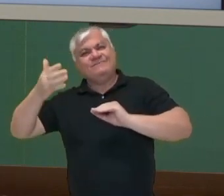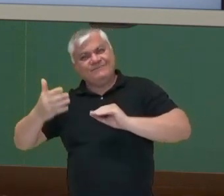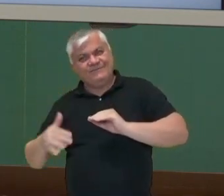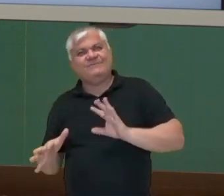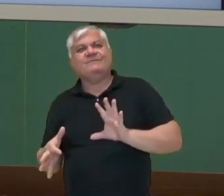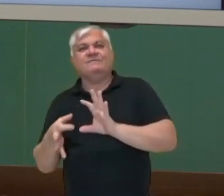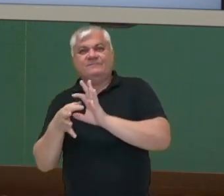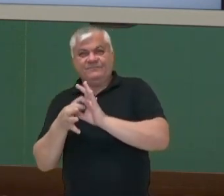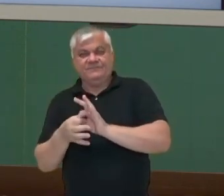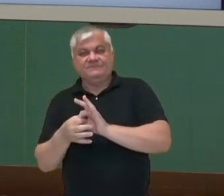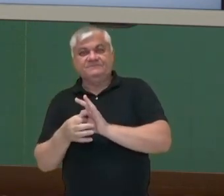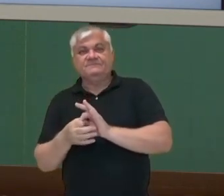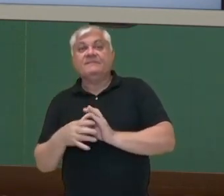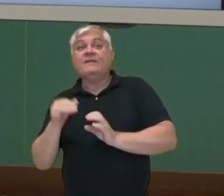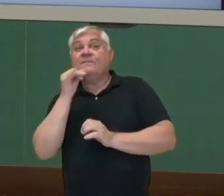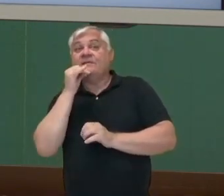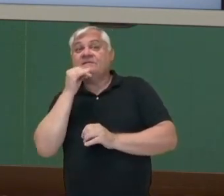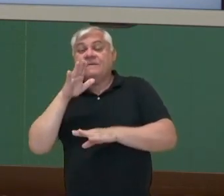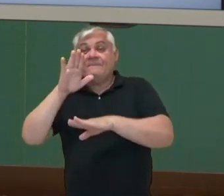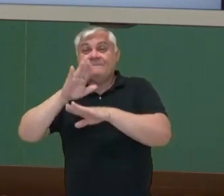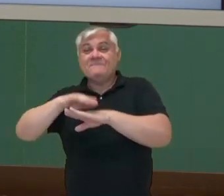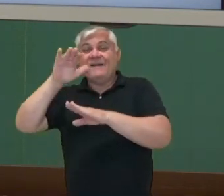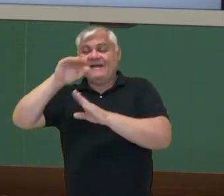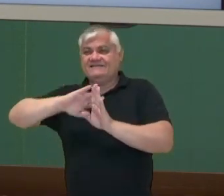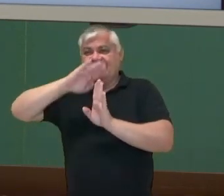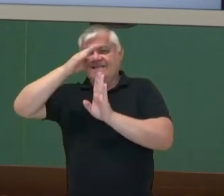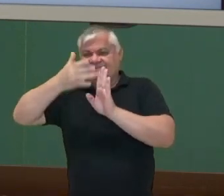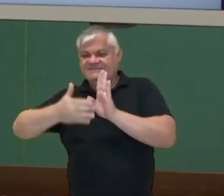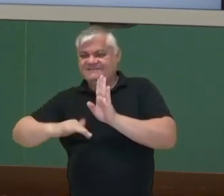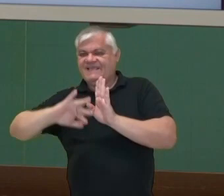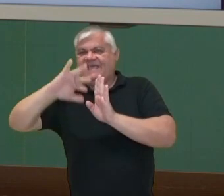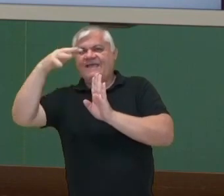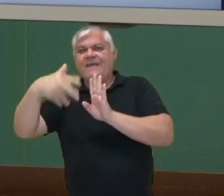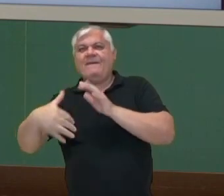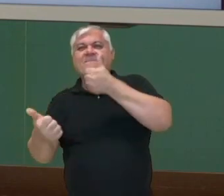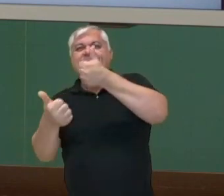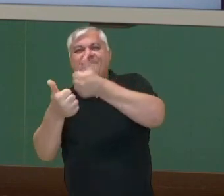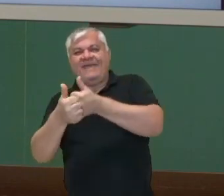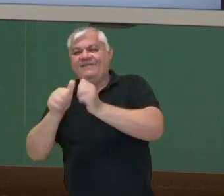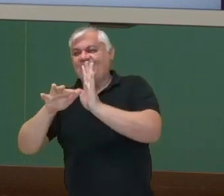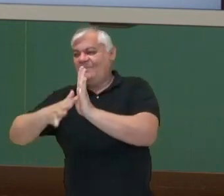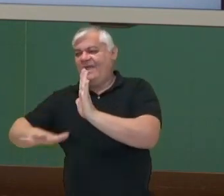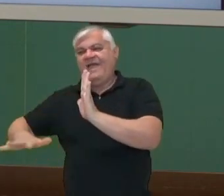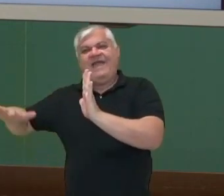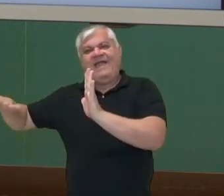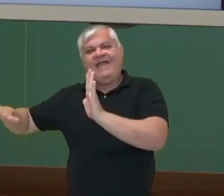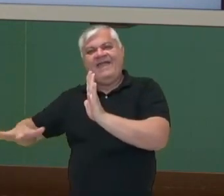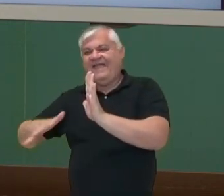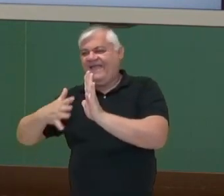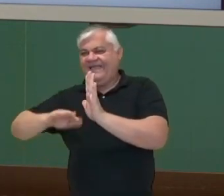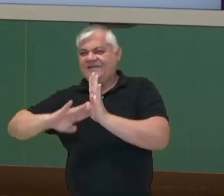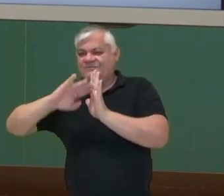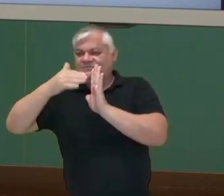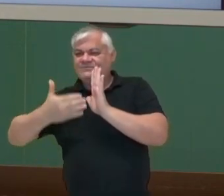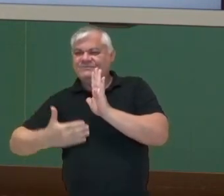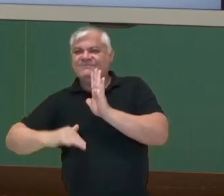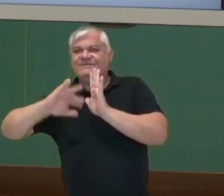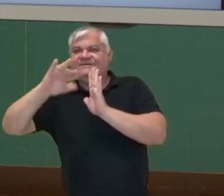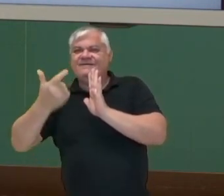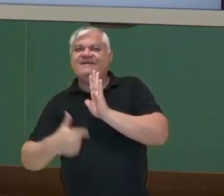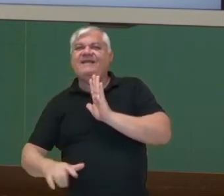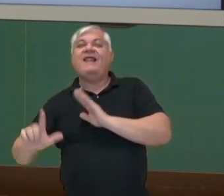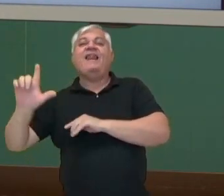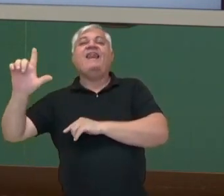relevo. Então, a região mais de serra se encontra aqui na porção leste. E aí